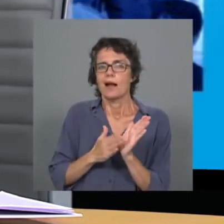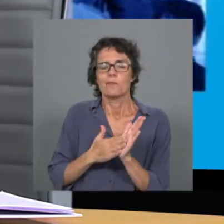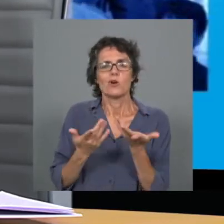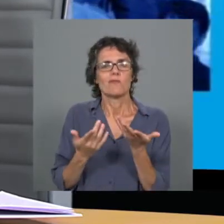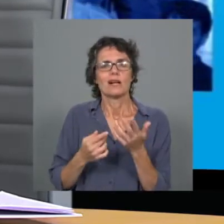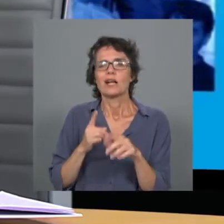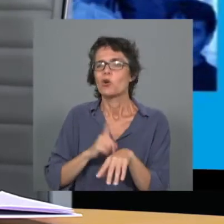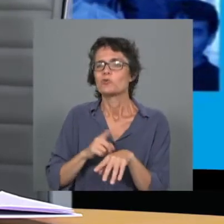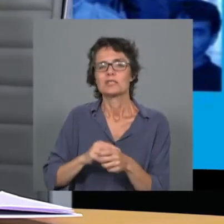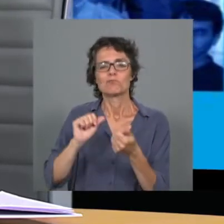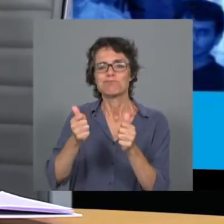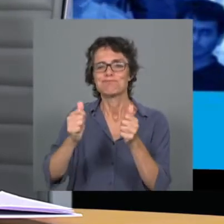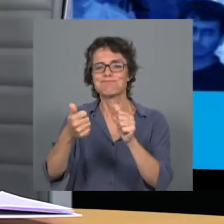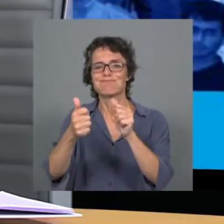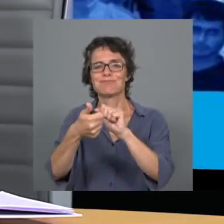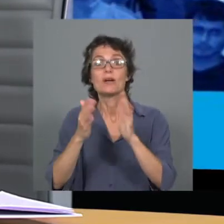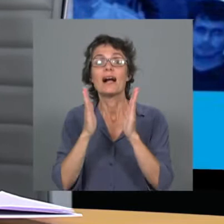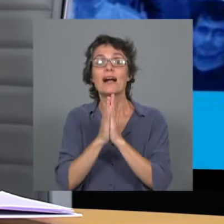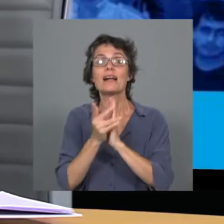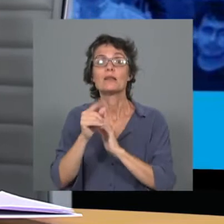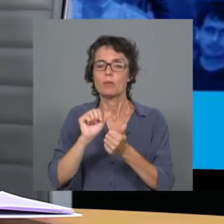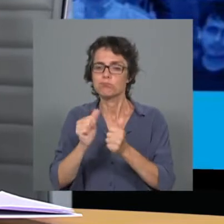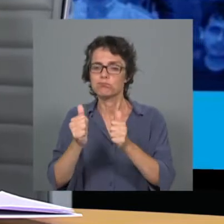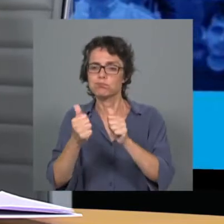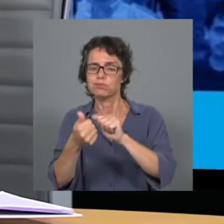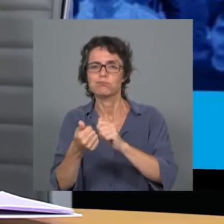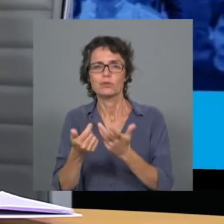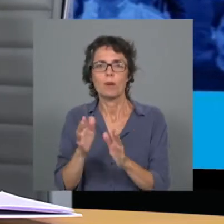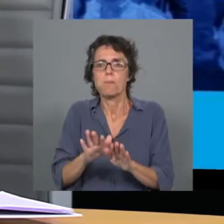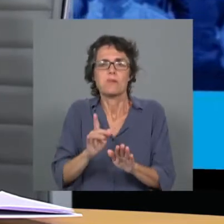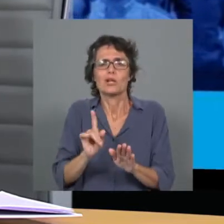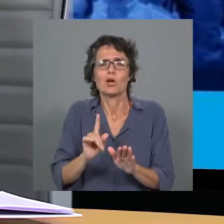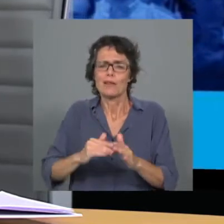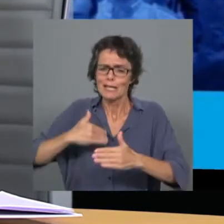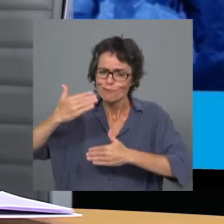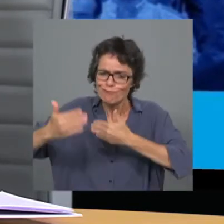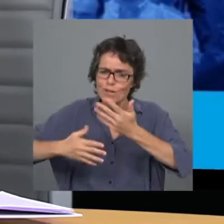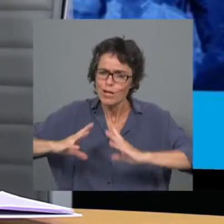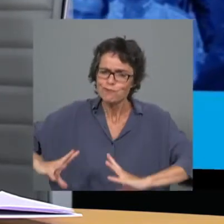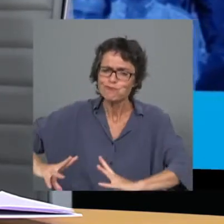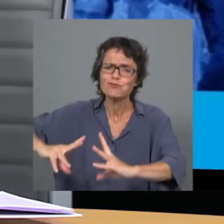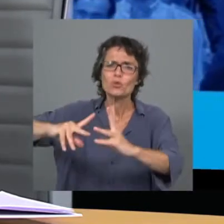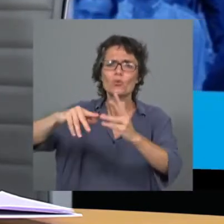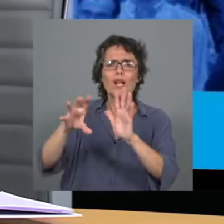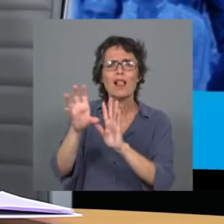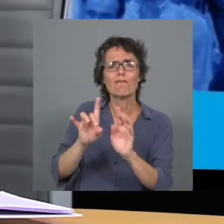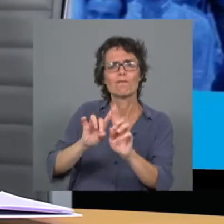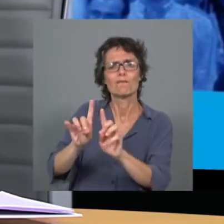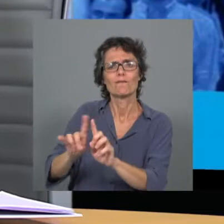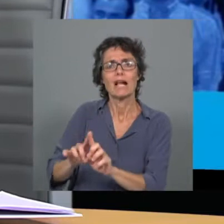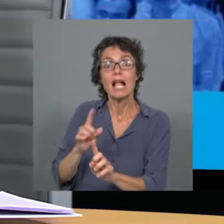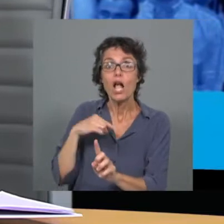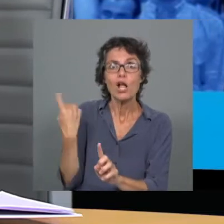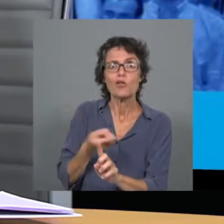a Igreja transforma-se, a Igreja não fica parada e estamos a ser empurrados para esta